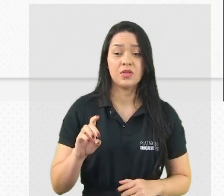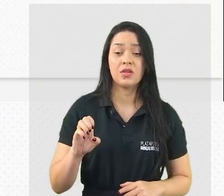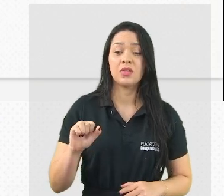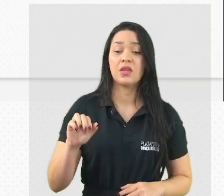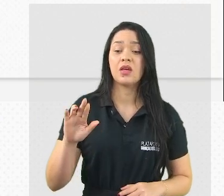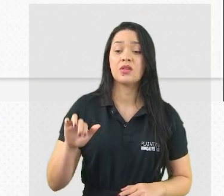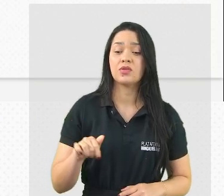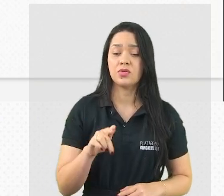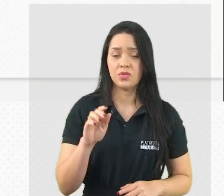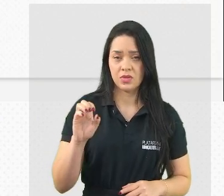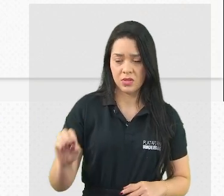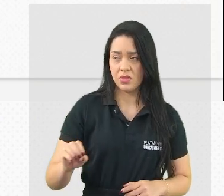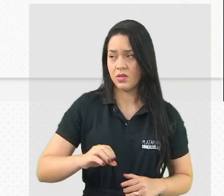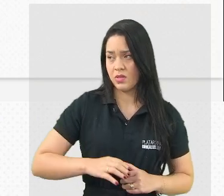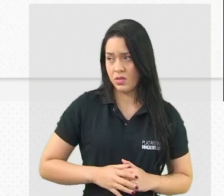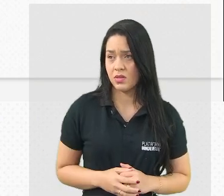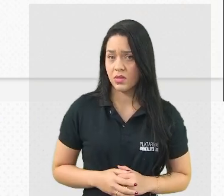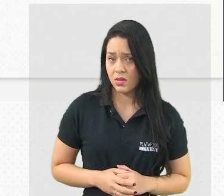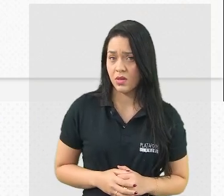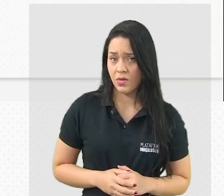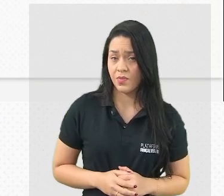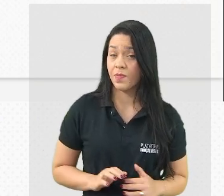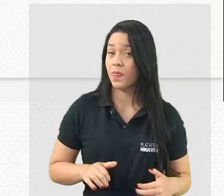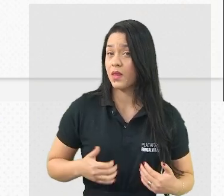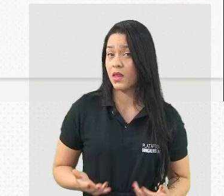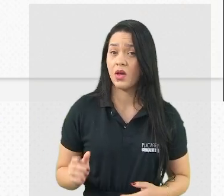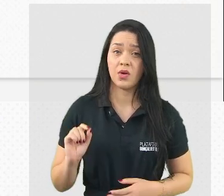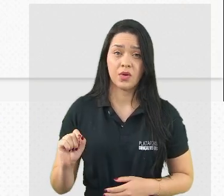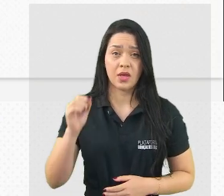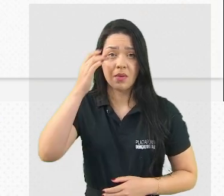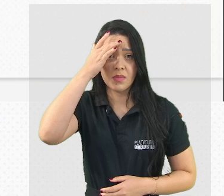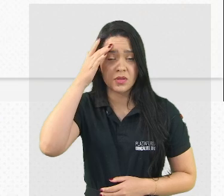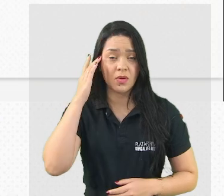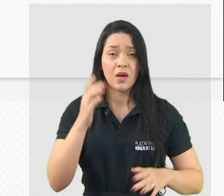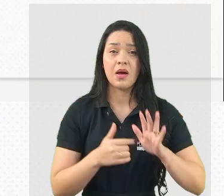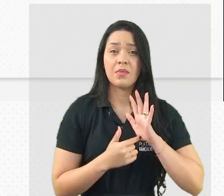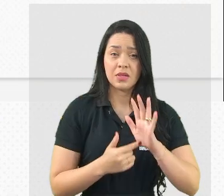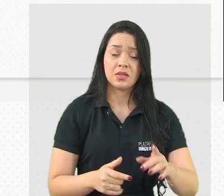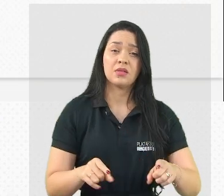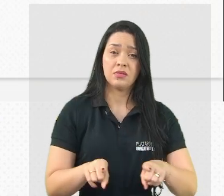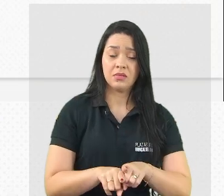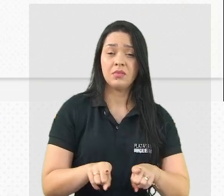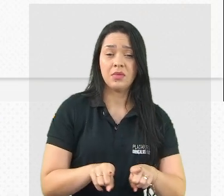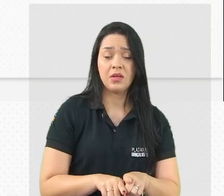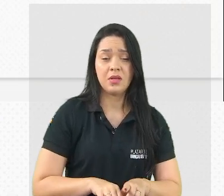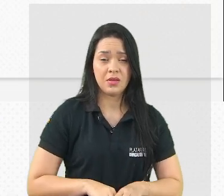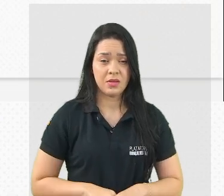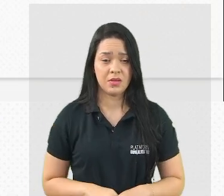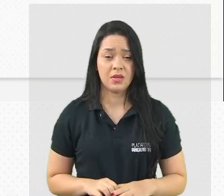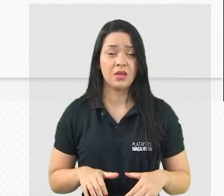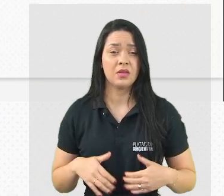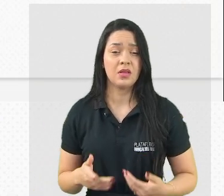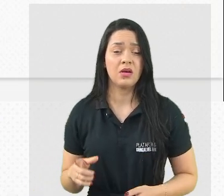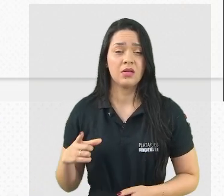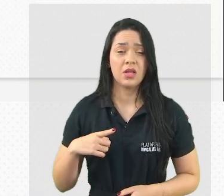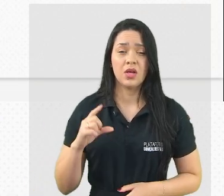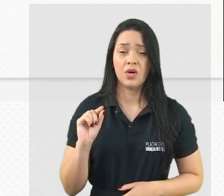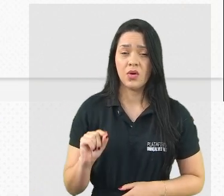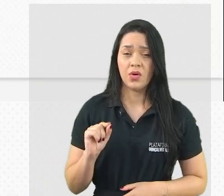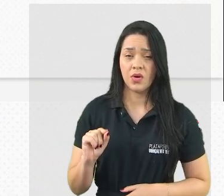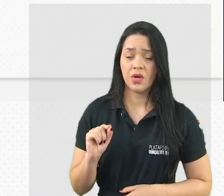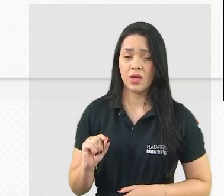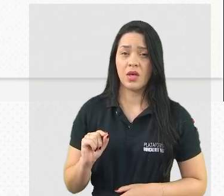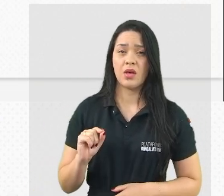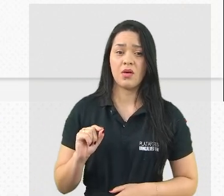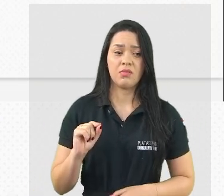desnutrição. Desnutrição mesmo. Então, a pessoa anoréxica, ela apresenta quadros de desnutrição. Ela tem uma restrição